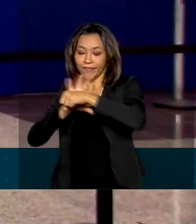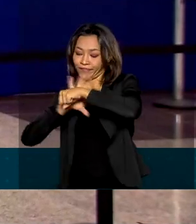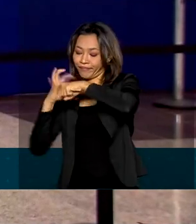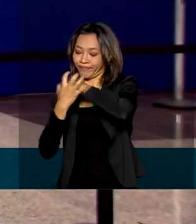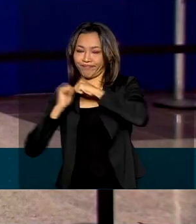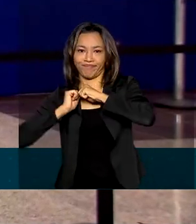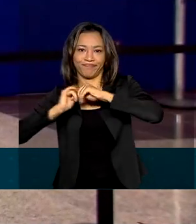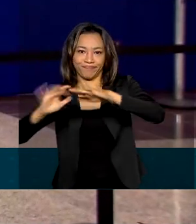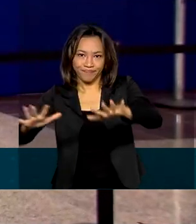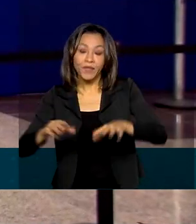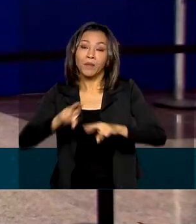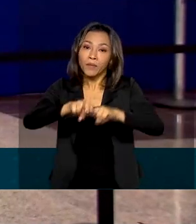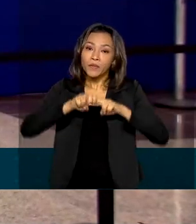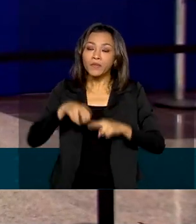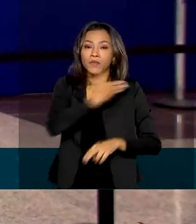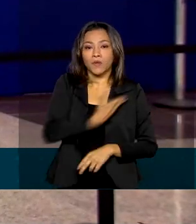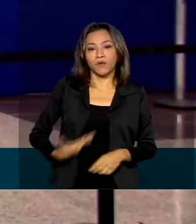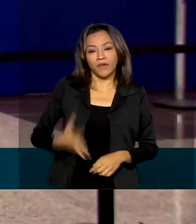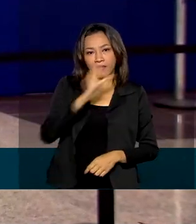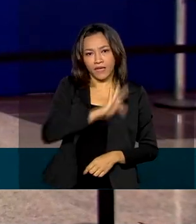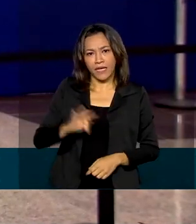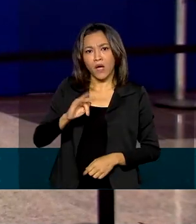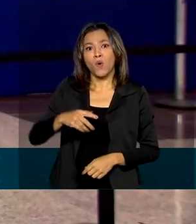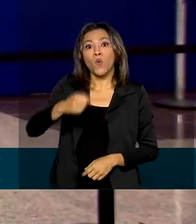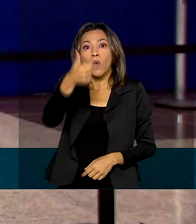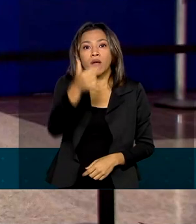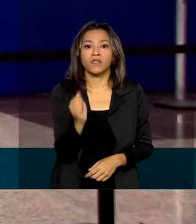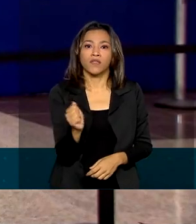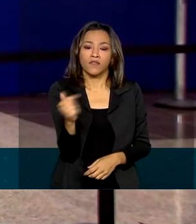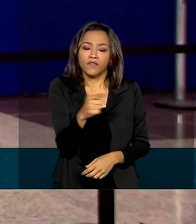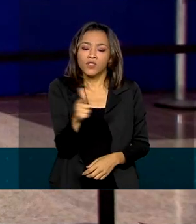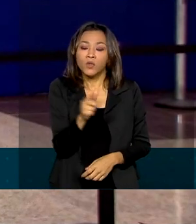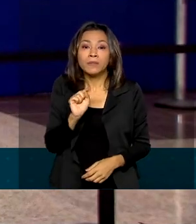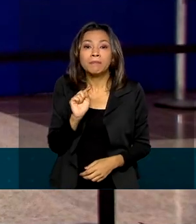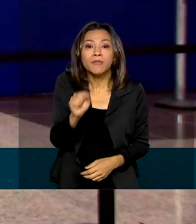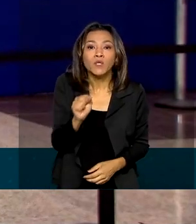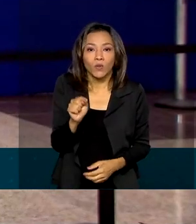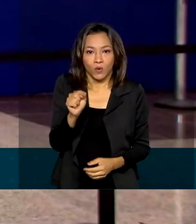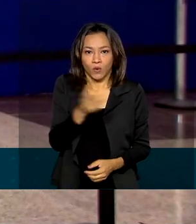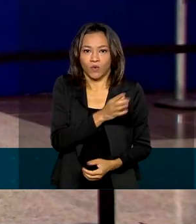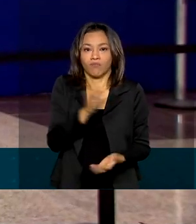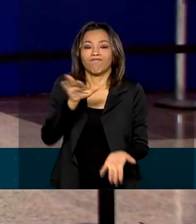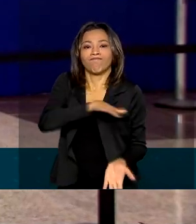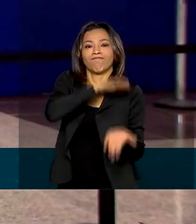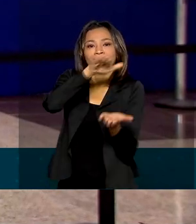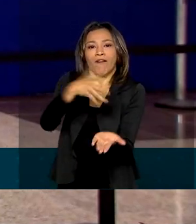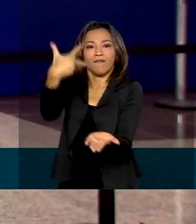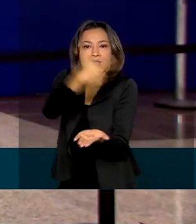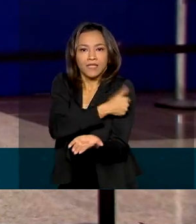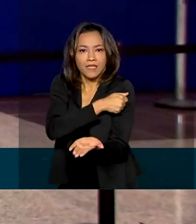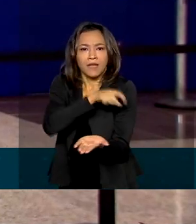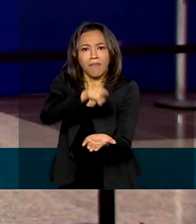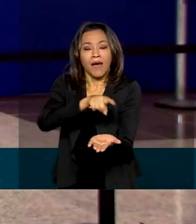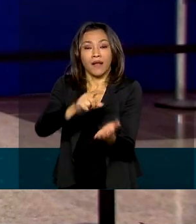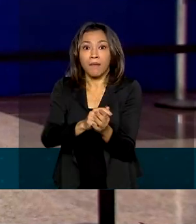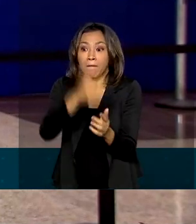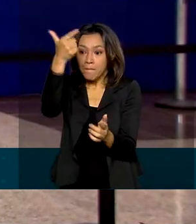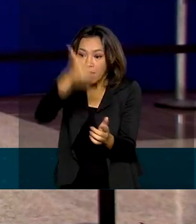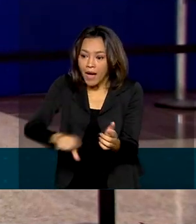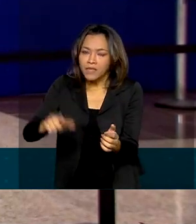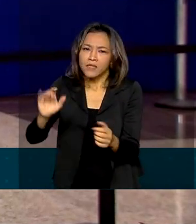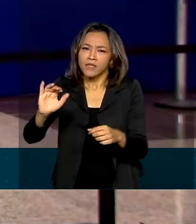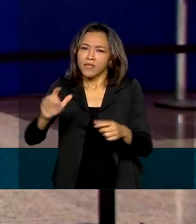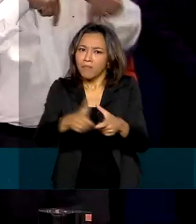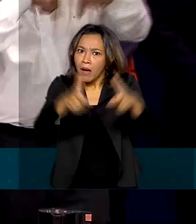o governo federal entregou quase 22 mil doses da vacina ao governo local para ampliar as estratégias de controle do